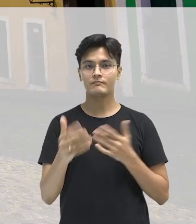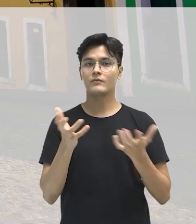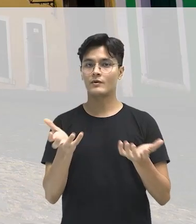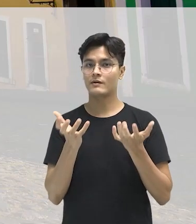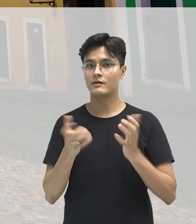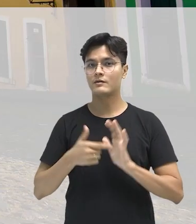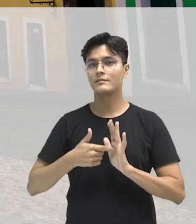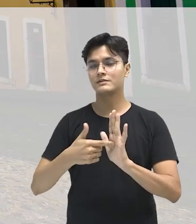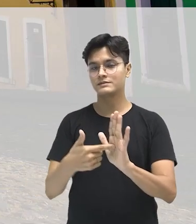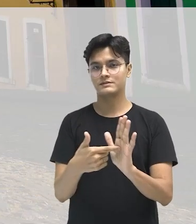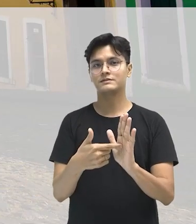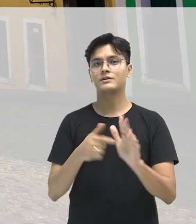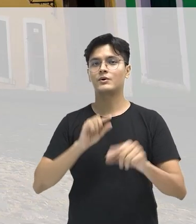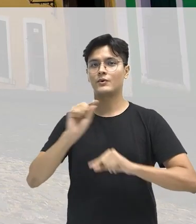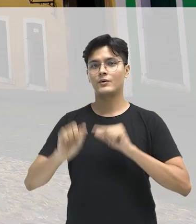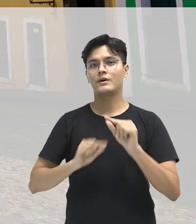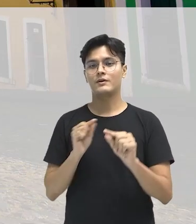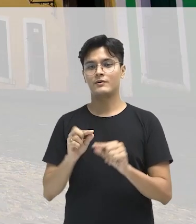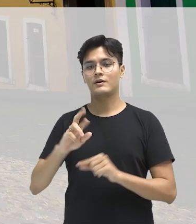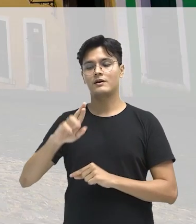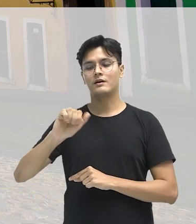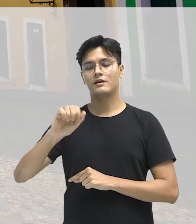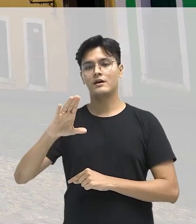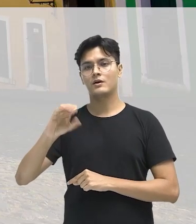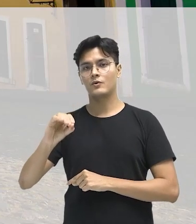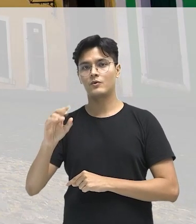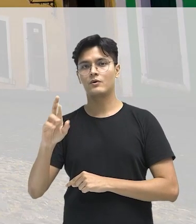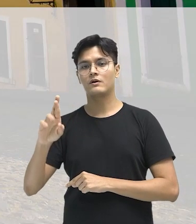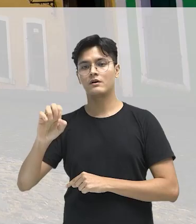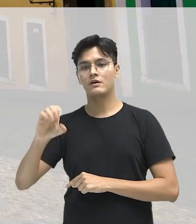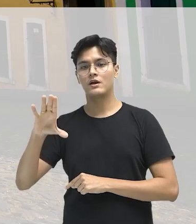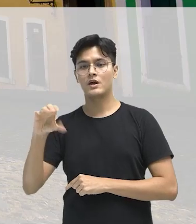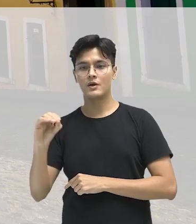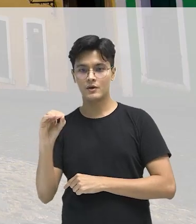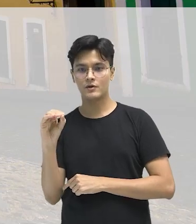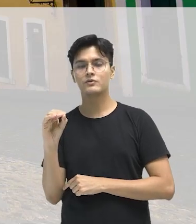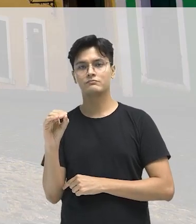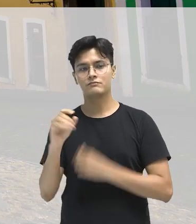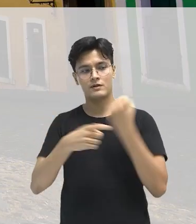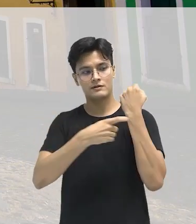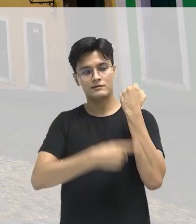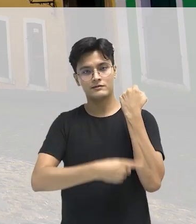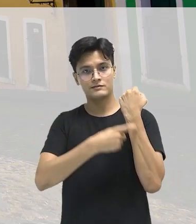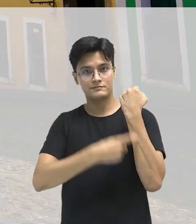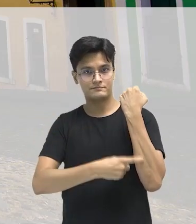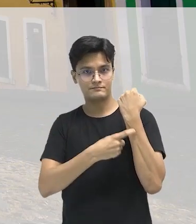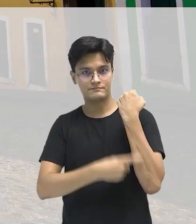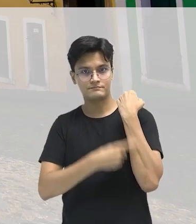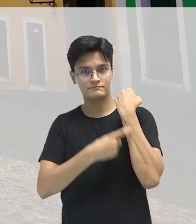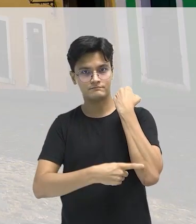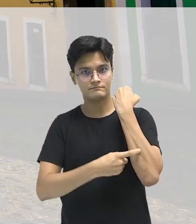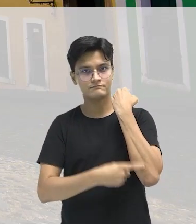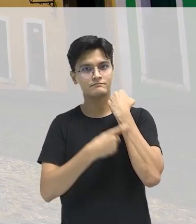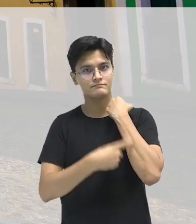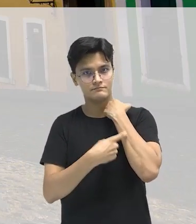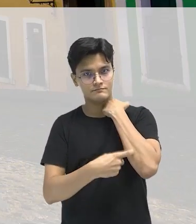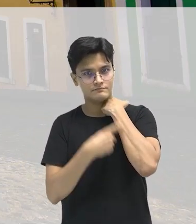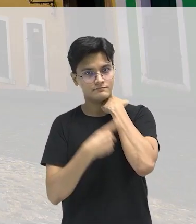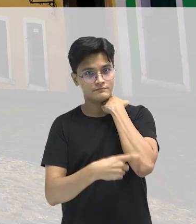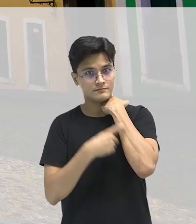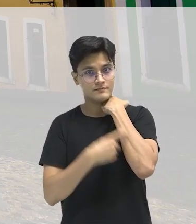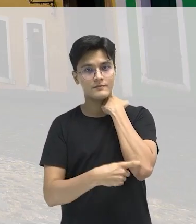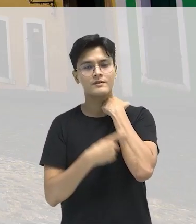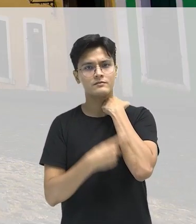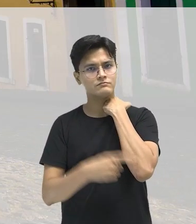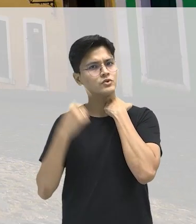apresentar para vocês o reco-reco. Vocês reconhecem esse instrumento, vamos ouvir aí